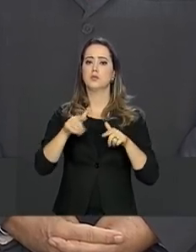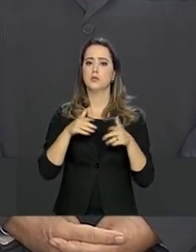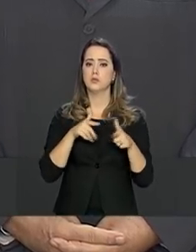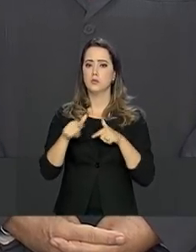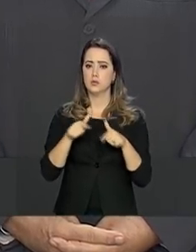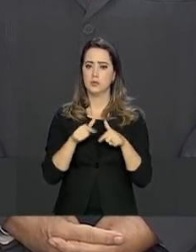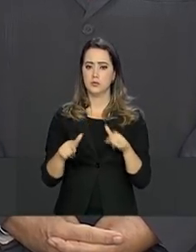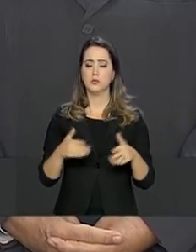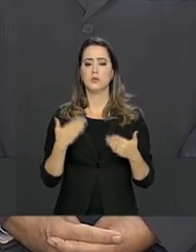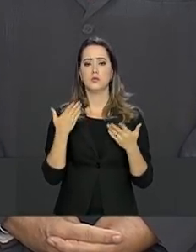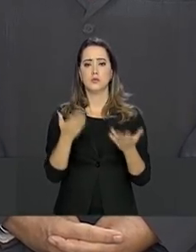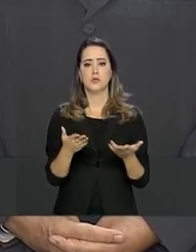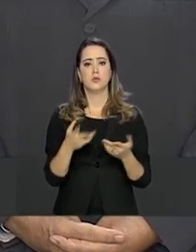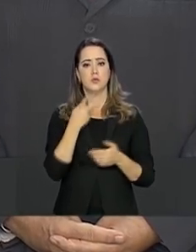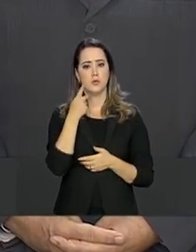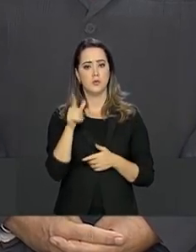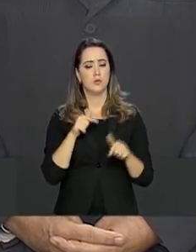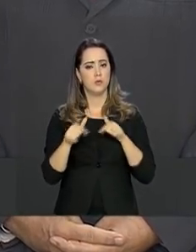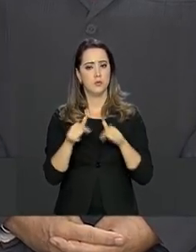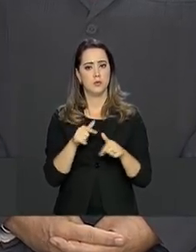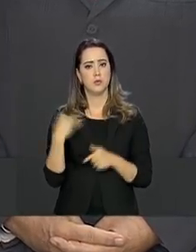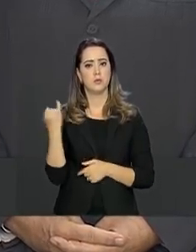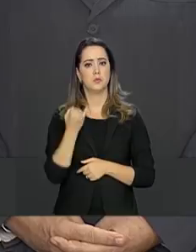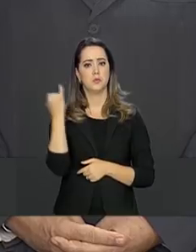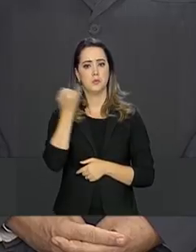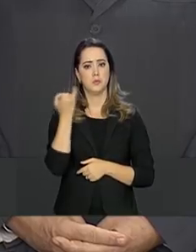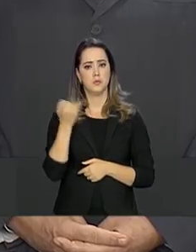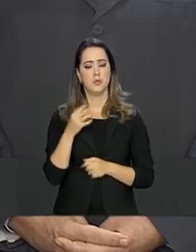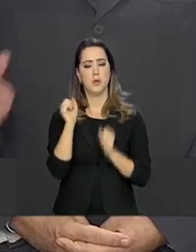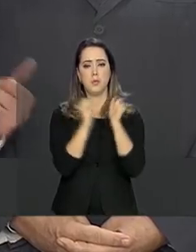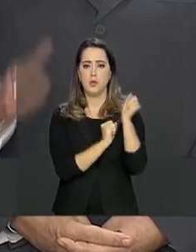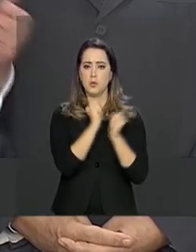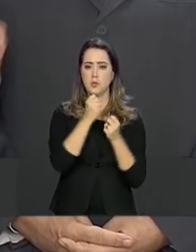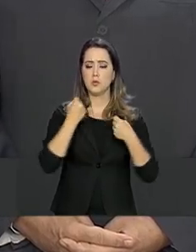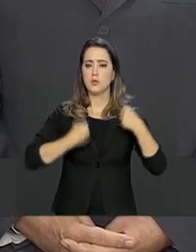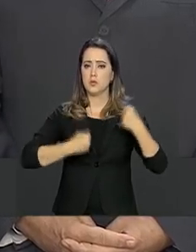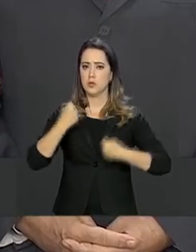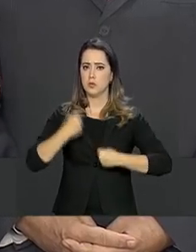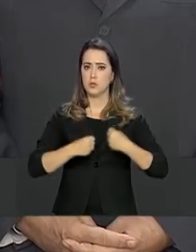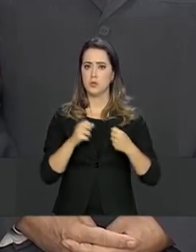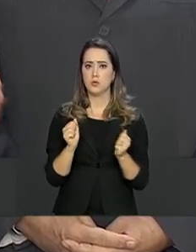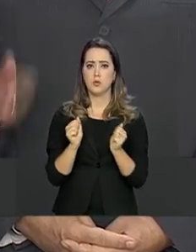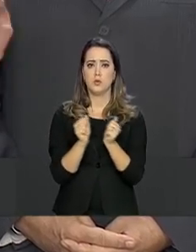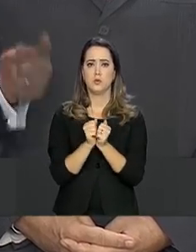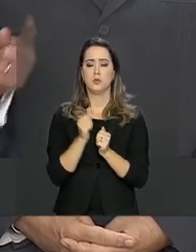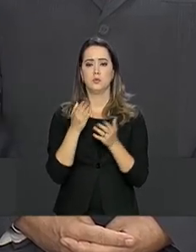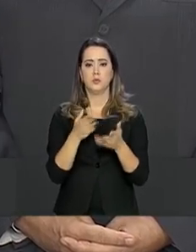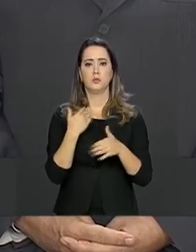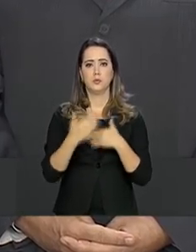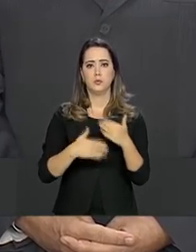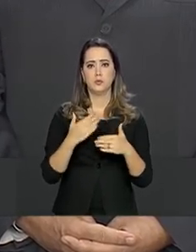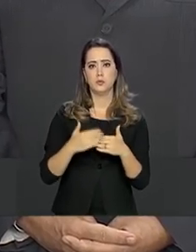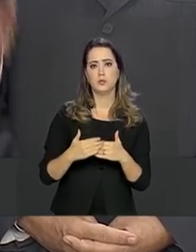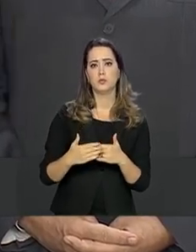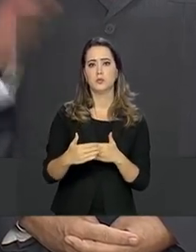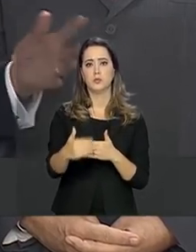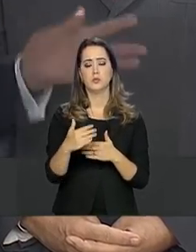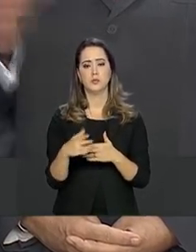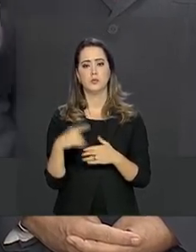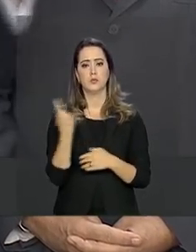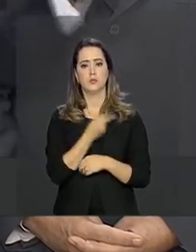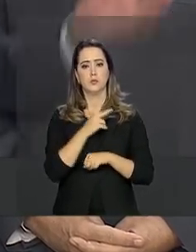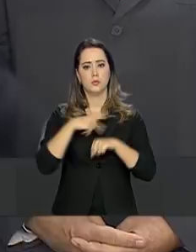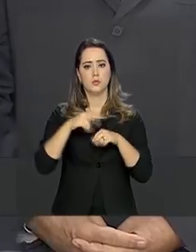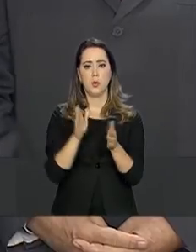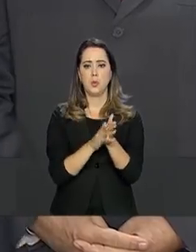tão difícil pegado e com esse salto grande no ato histórico para a indústria automobilística em consequência para o desenvolvimento do nosso